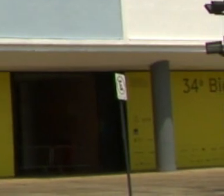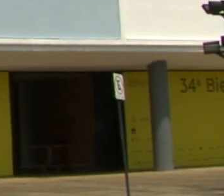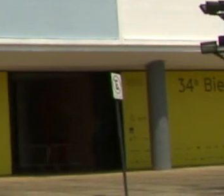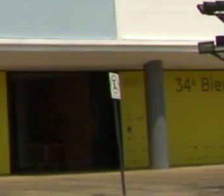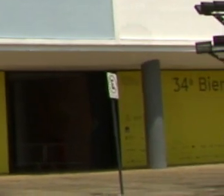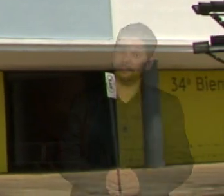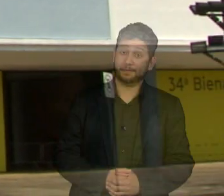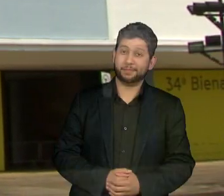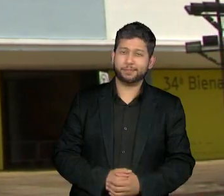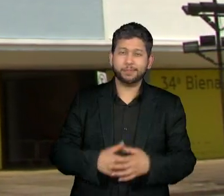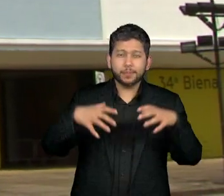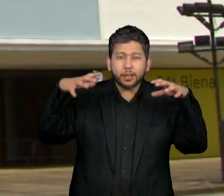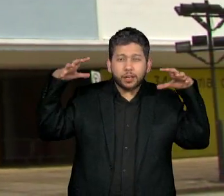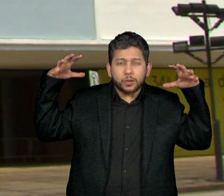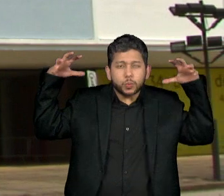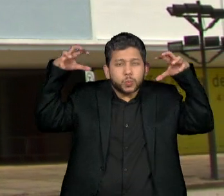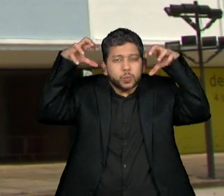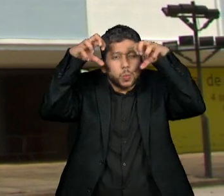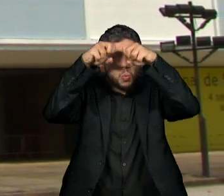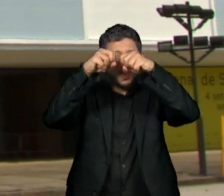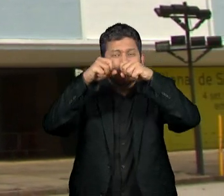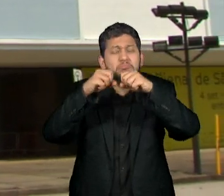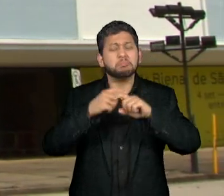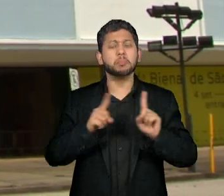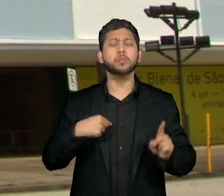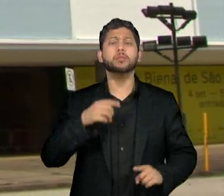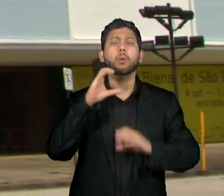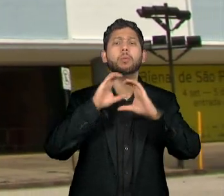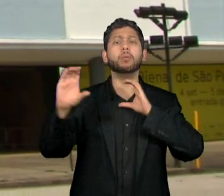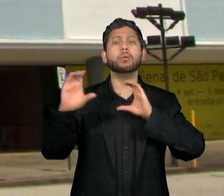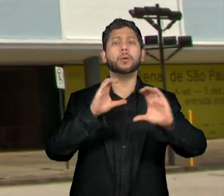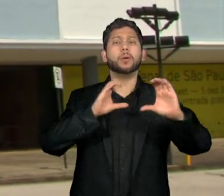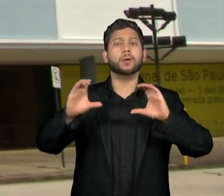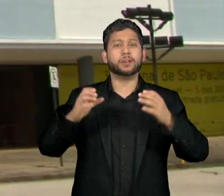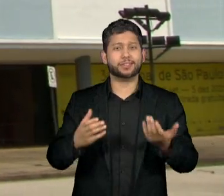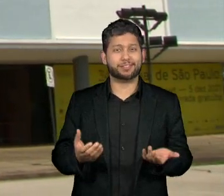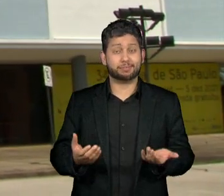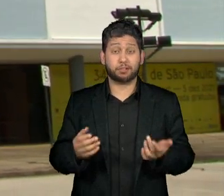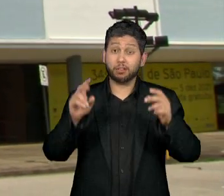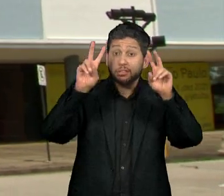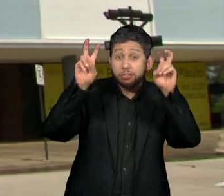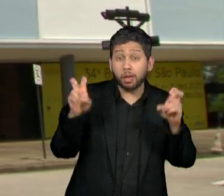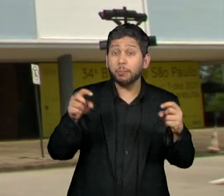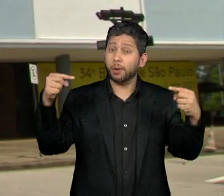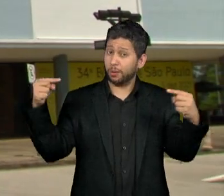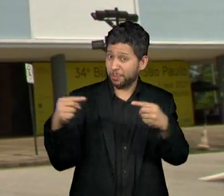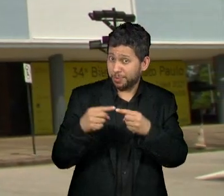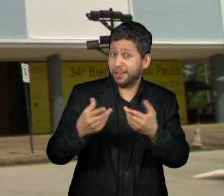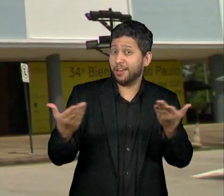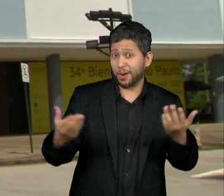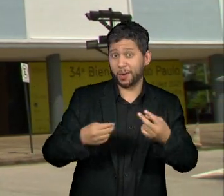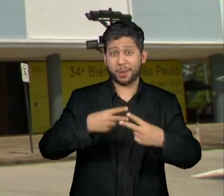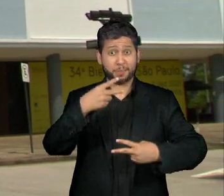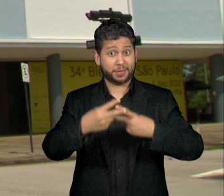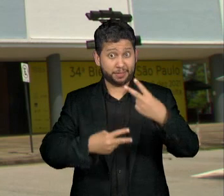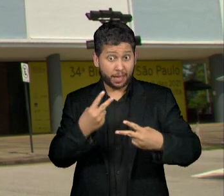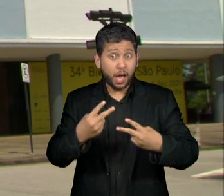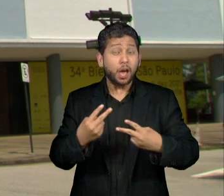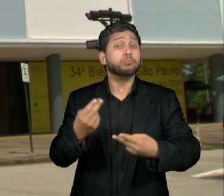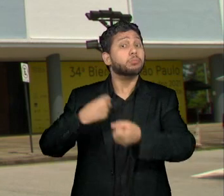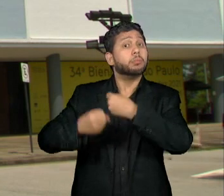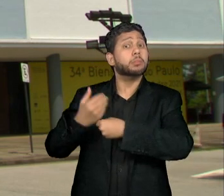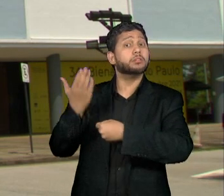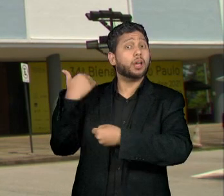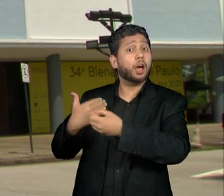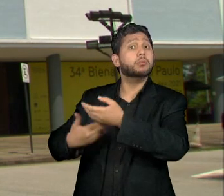Faz escuro, mas eu canto. O tema parece sob medida para a edição da Bienal adiada pela pandemia,